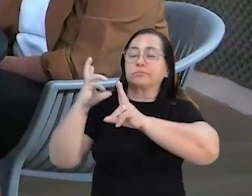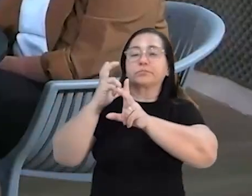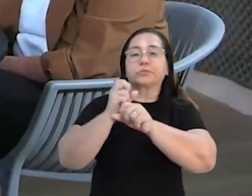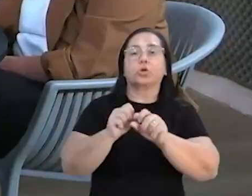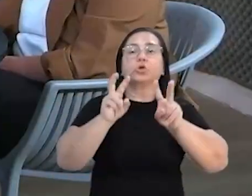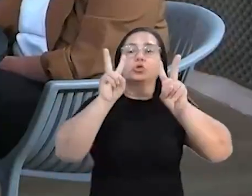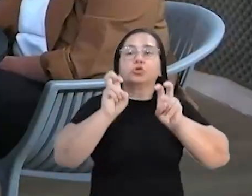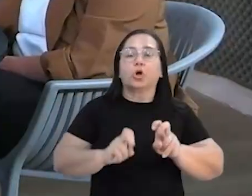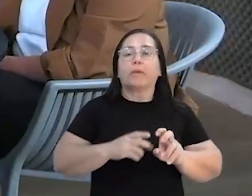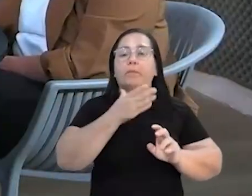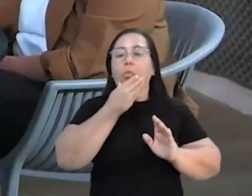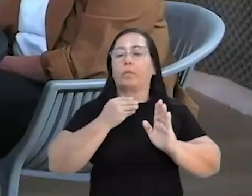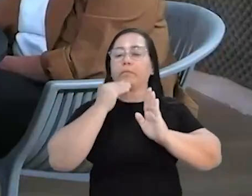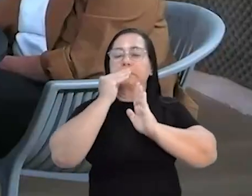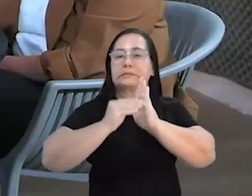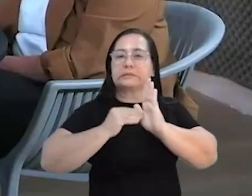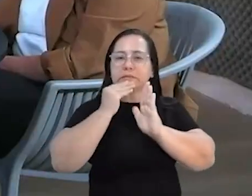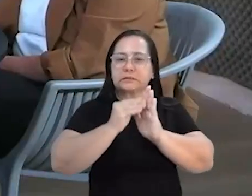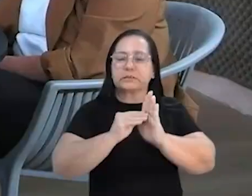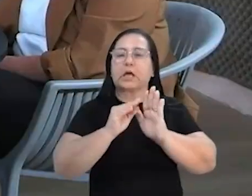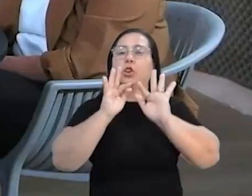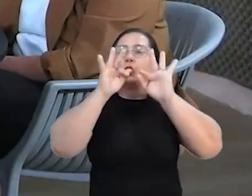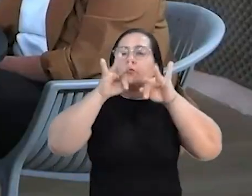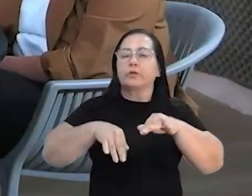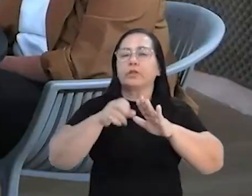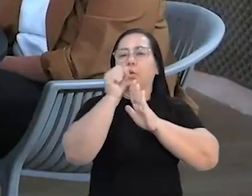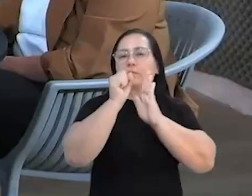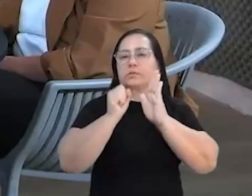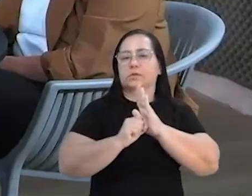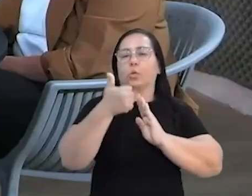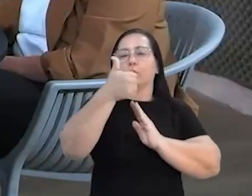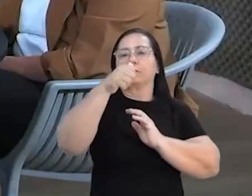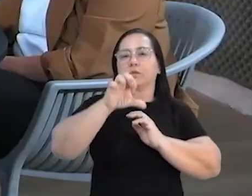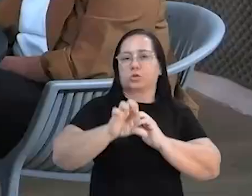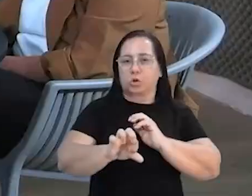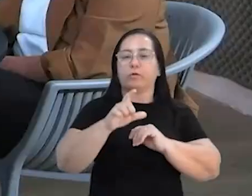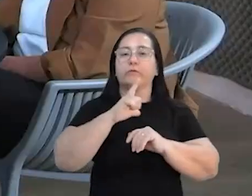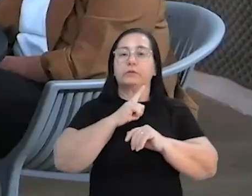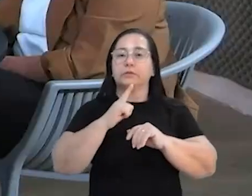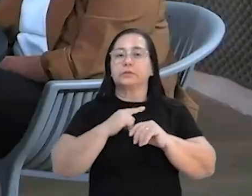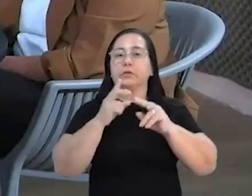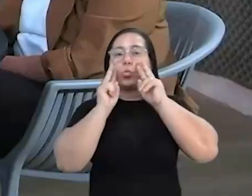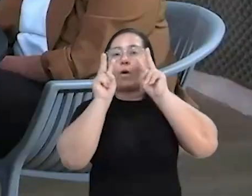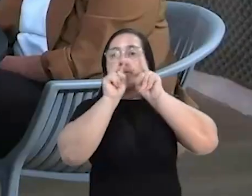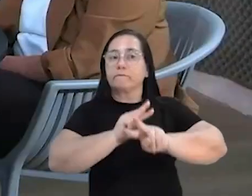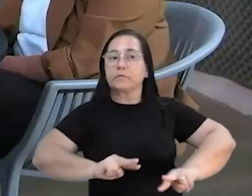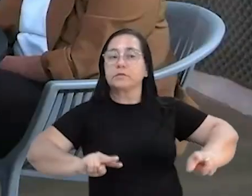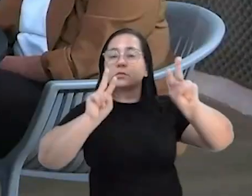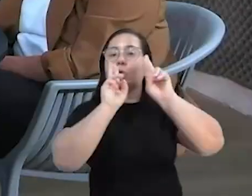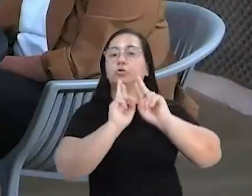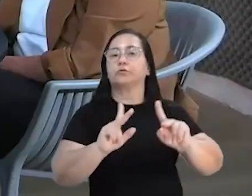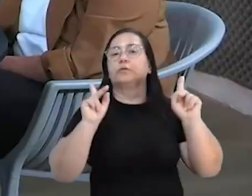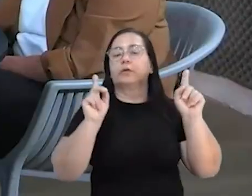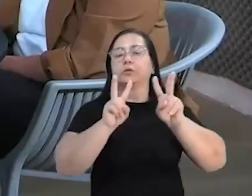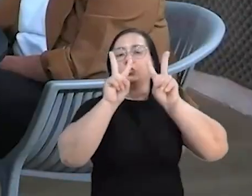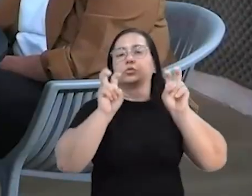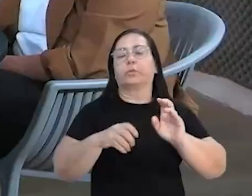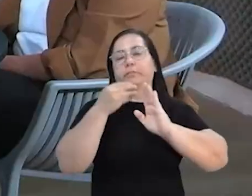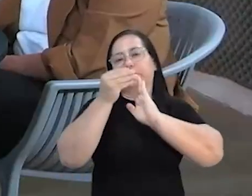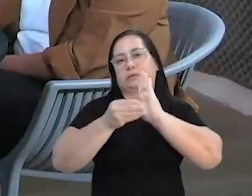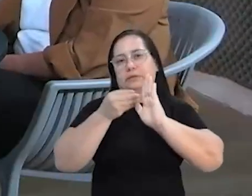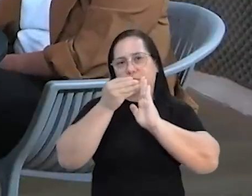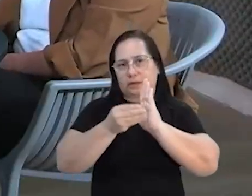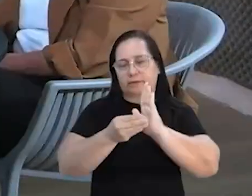um designer que no finzinho do século XIX, ele traz um olhar diferente sobre design